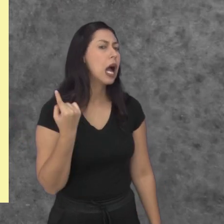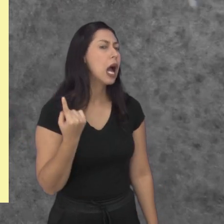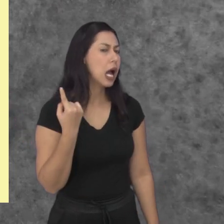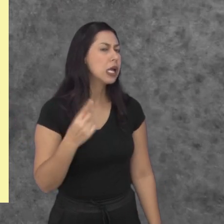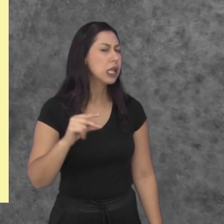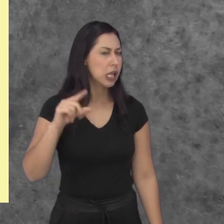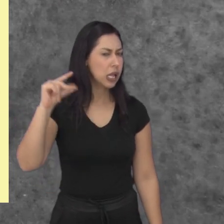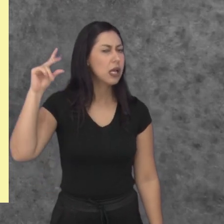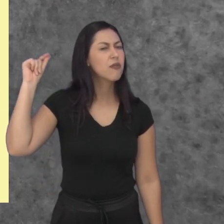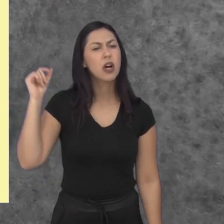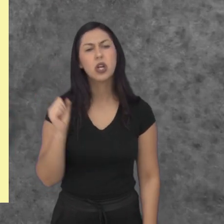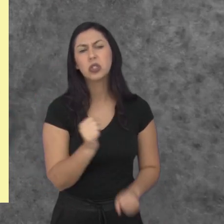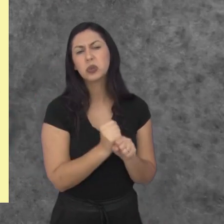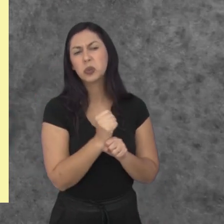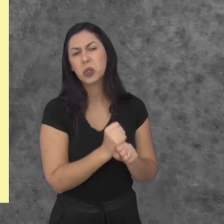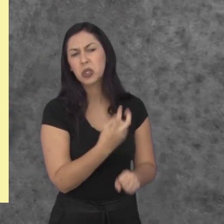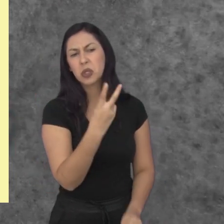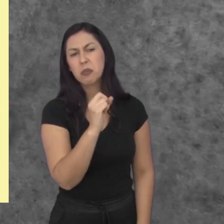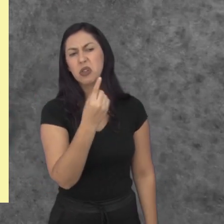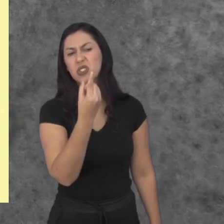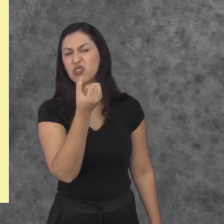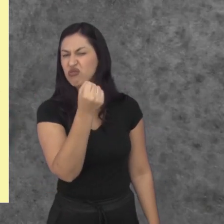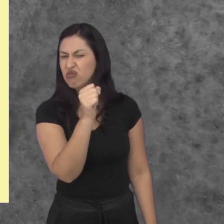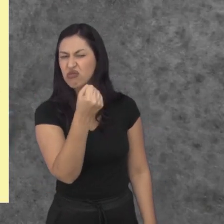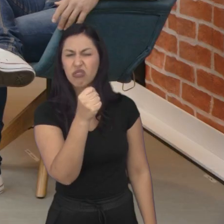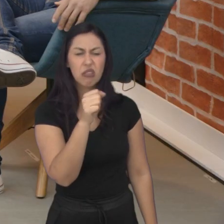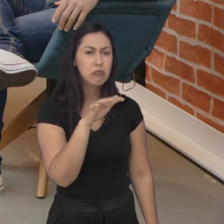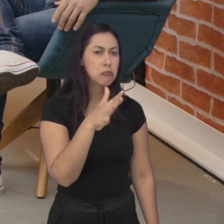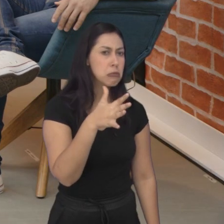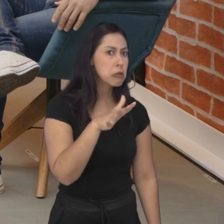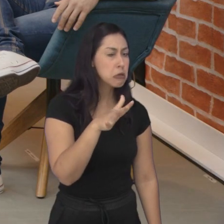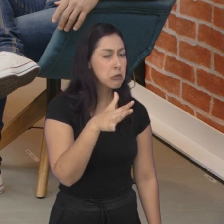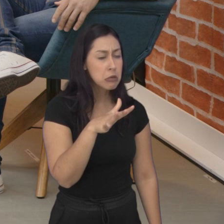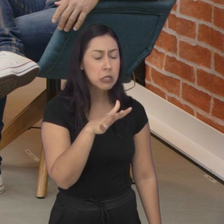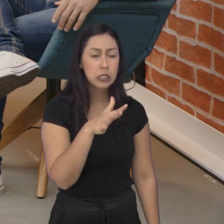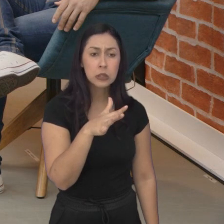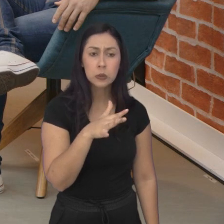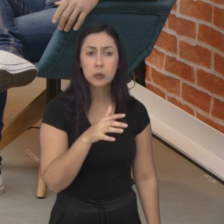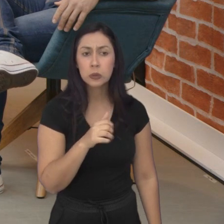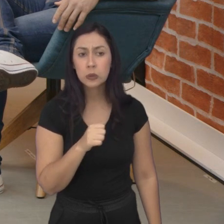é um mais pouquinho mais começo, antiga, né? Era de 2018, eu acho, 2017, algo assim.